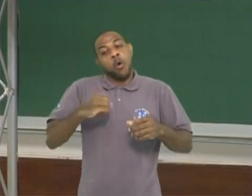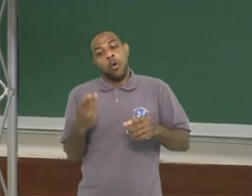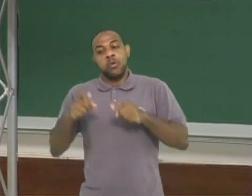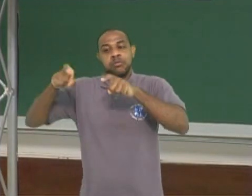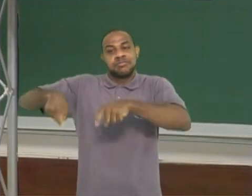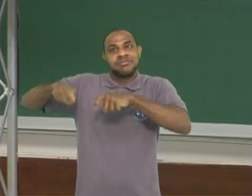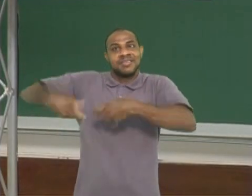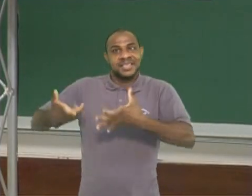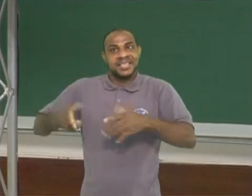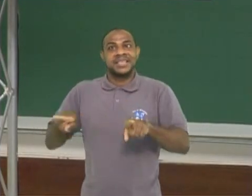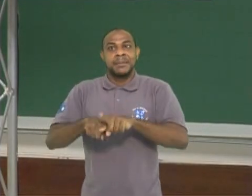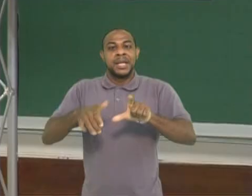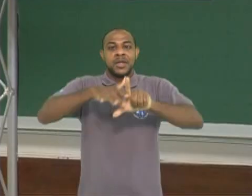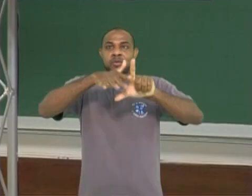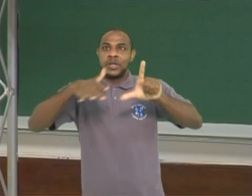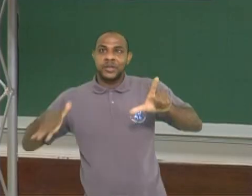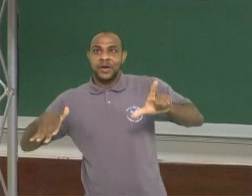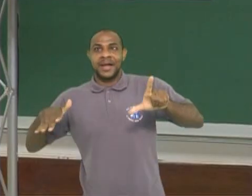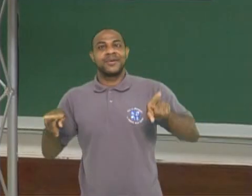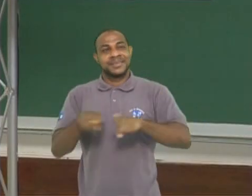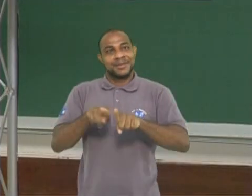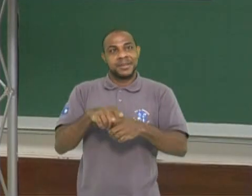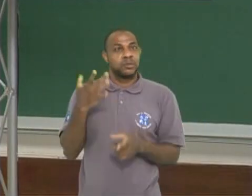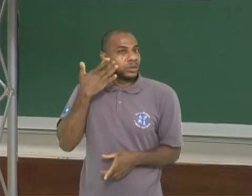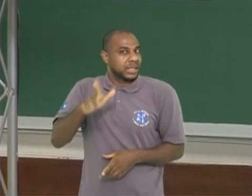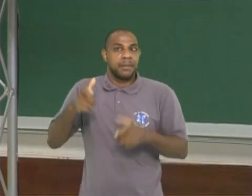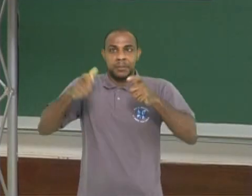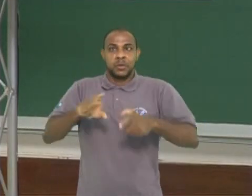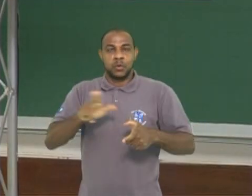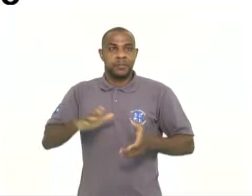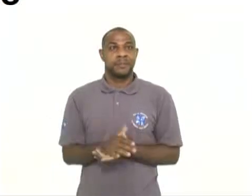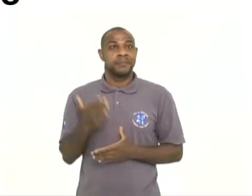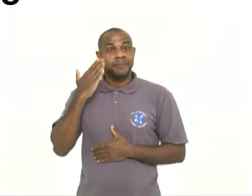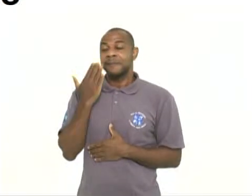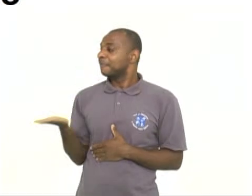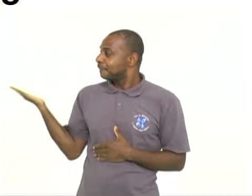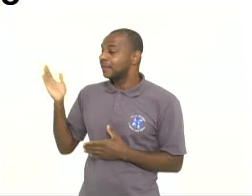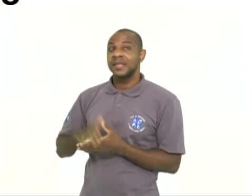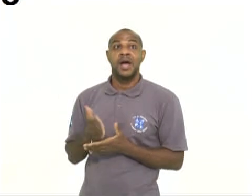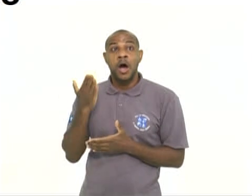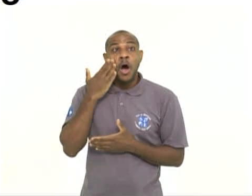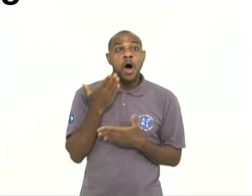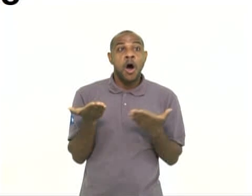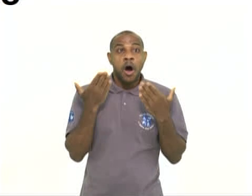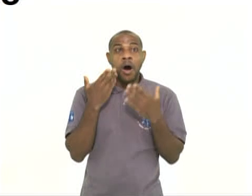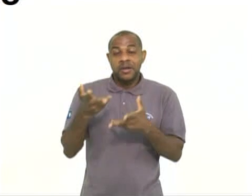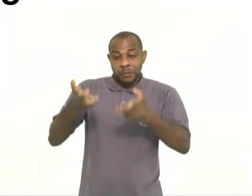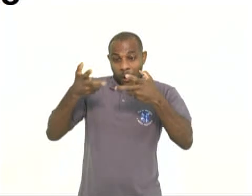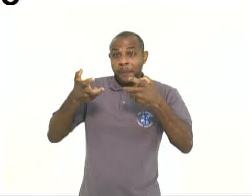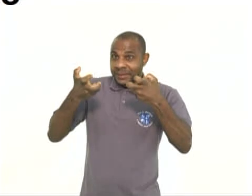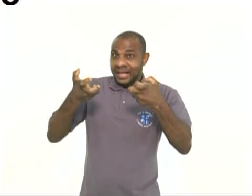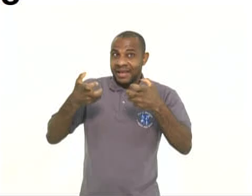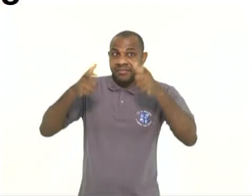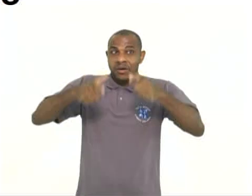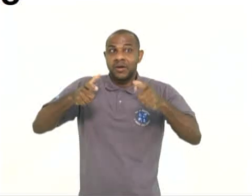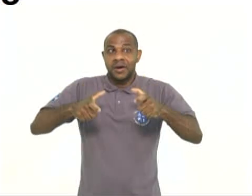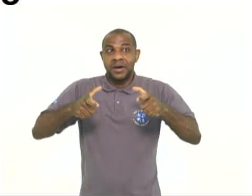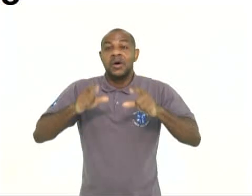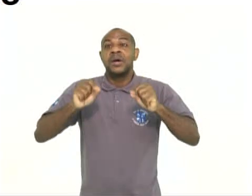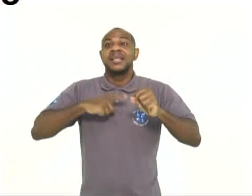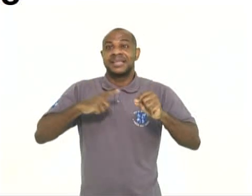no litoral, mas vamos falar um pouquinho do lugar ali do espaço. Olhe para ela e veja que ela agrupa